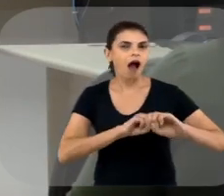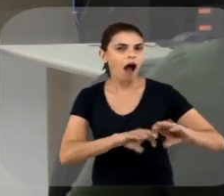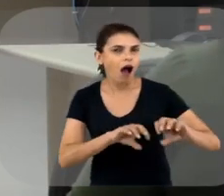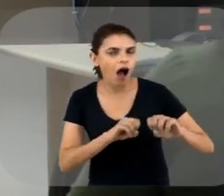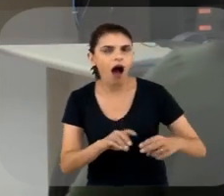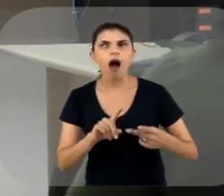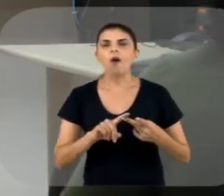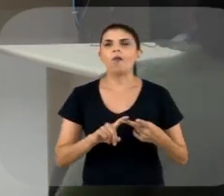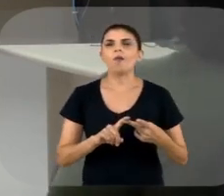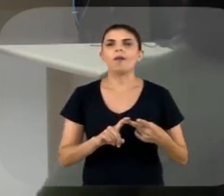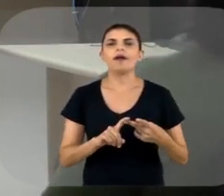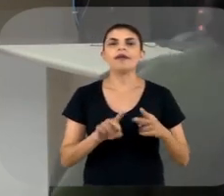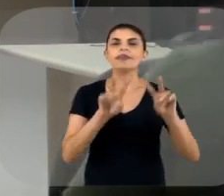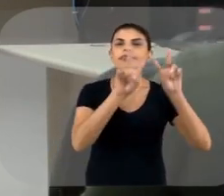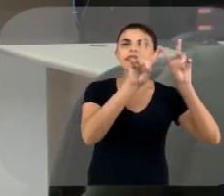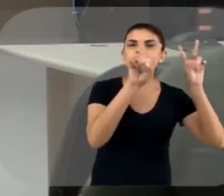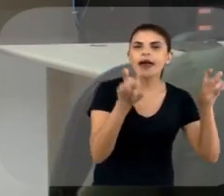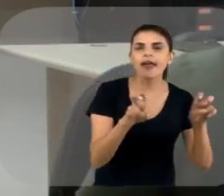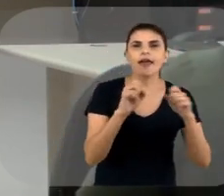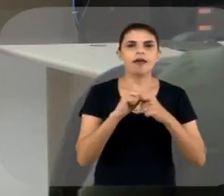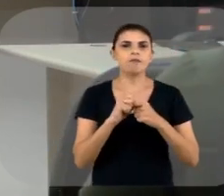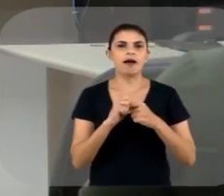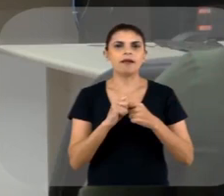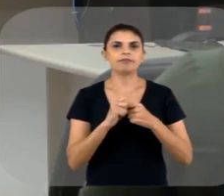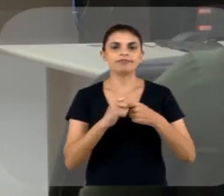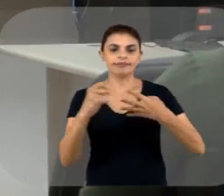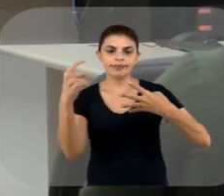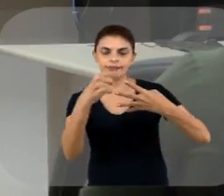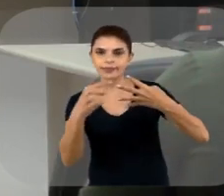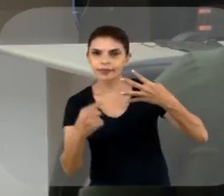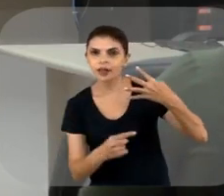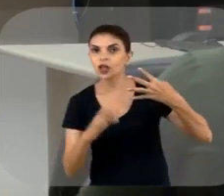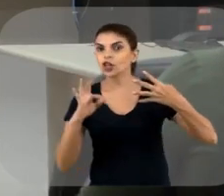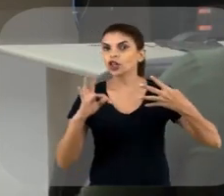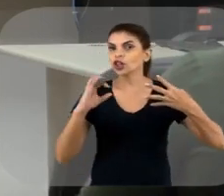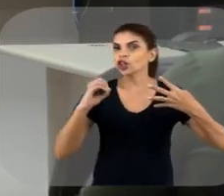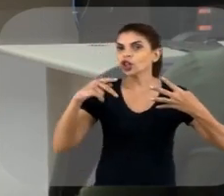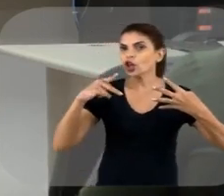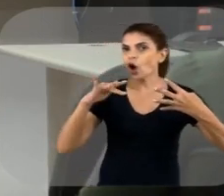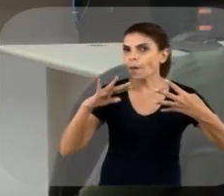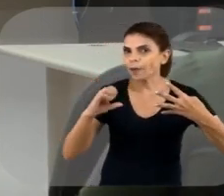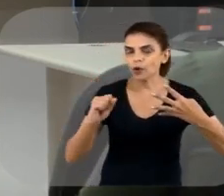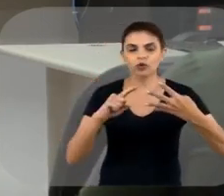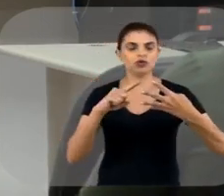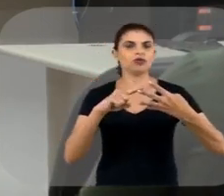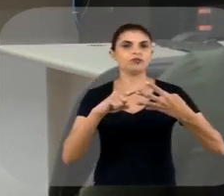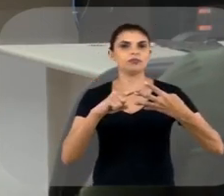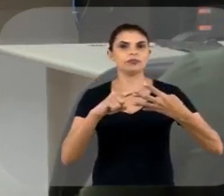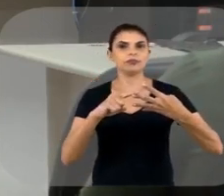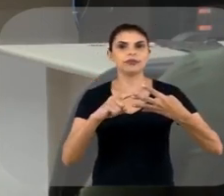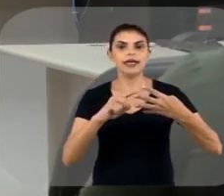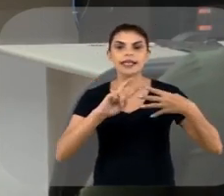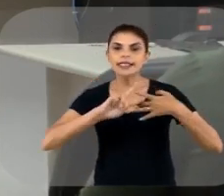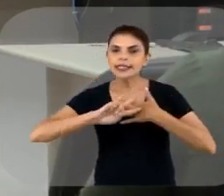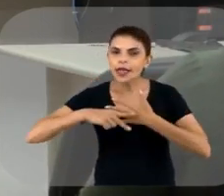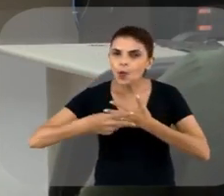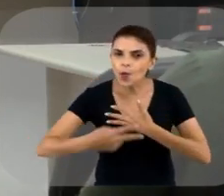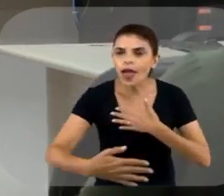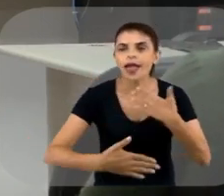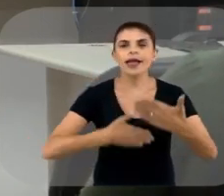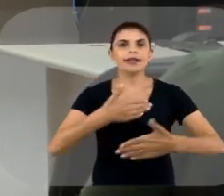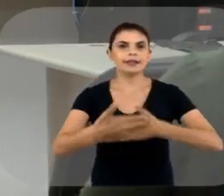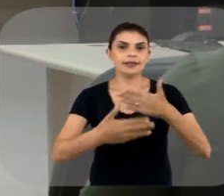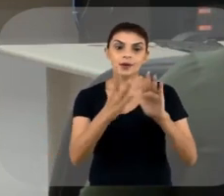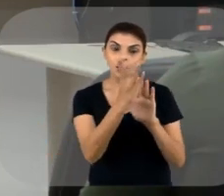eleger os temas, os tópicos, enfim, dá esse sequenciamento lógico em cima do